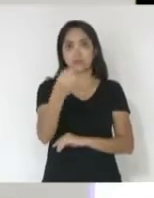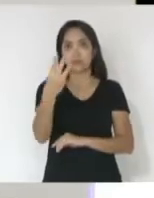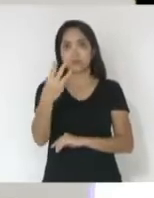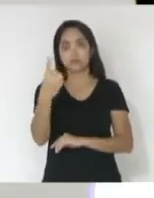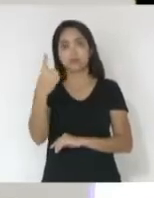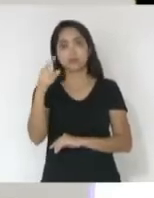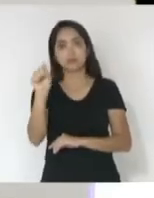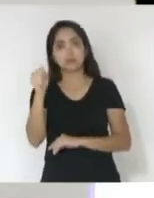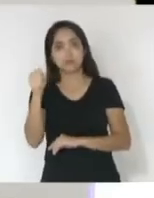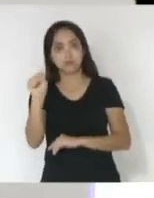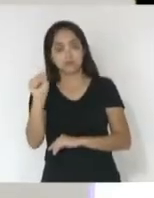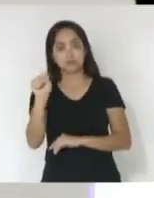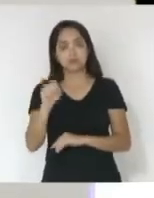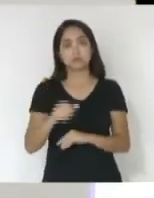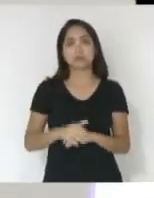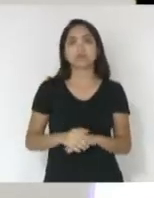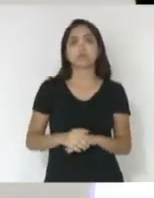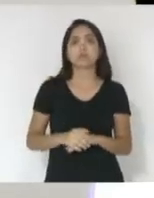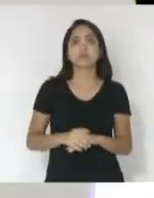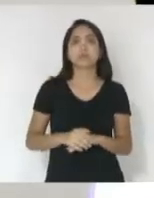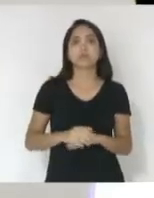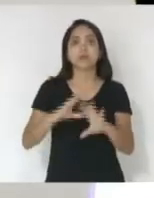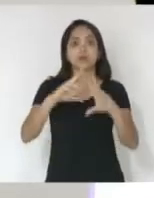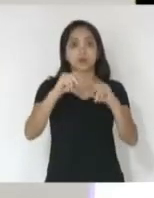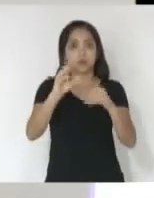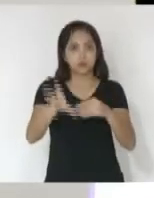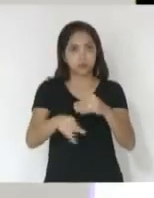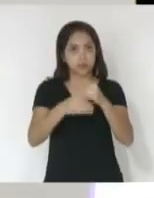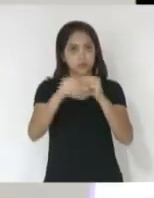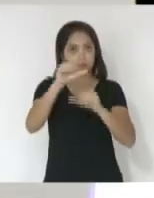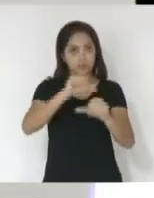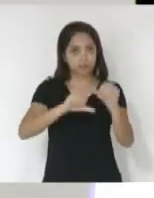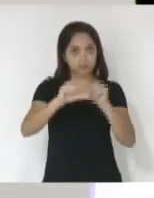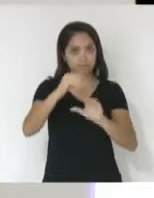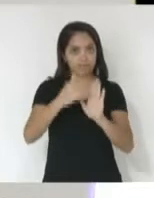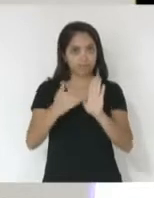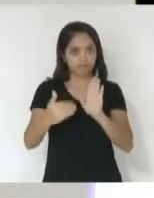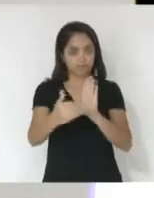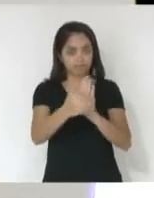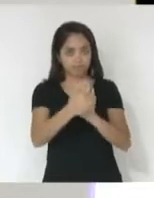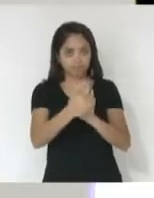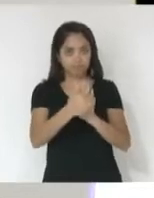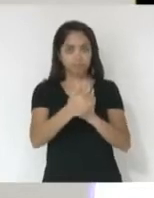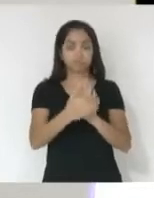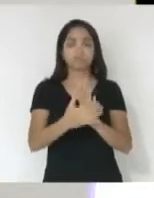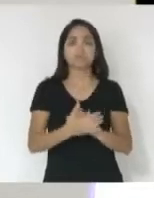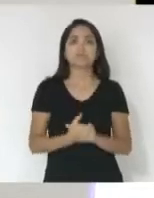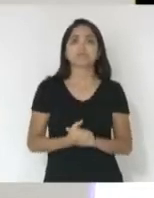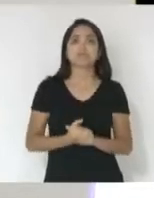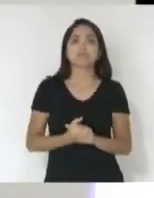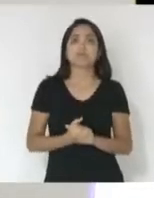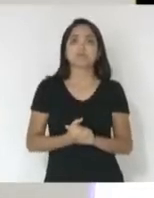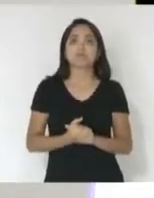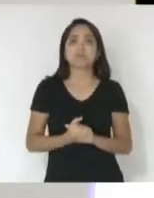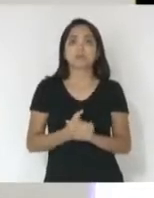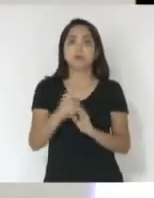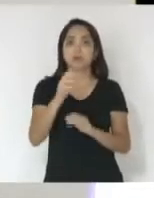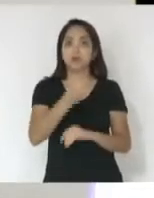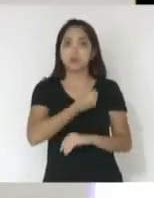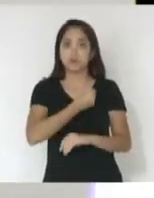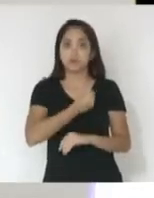211/263/2018, respectivamente, todos com emendas substitutivas globais, e os de números